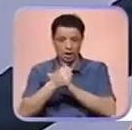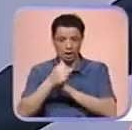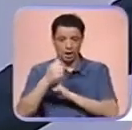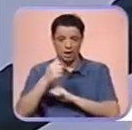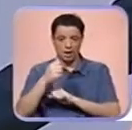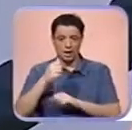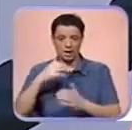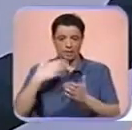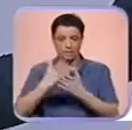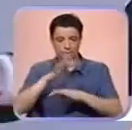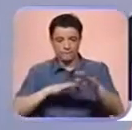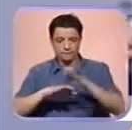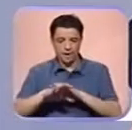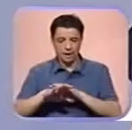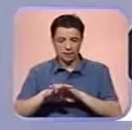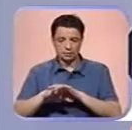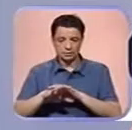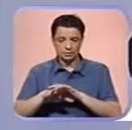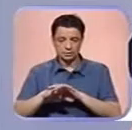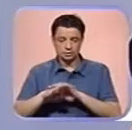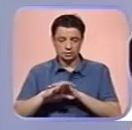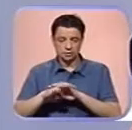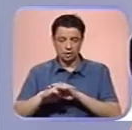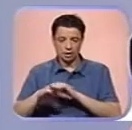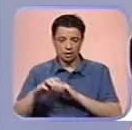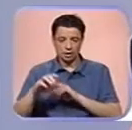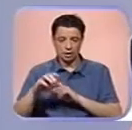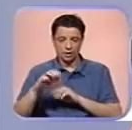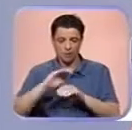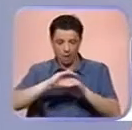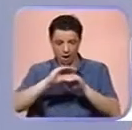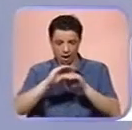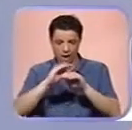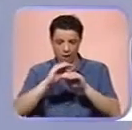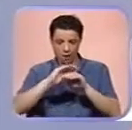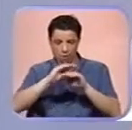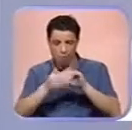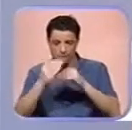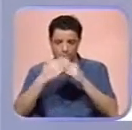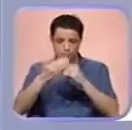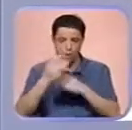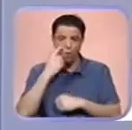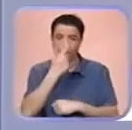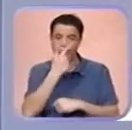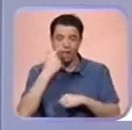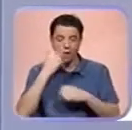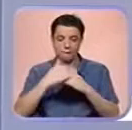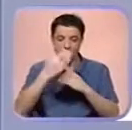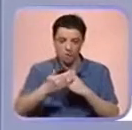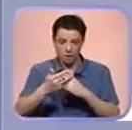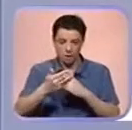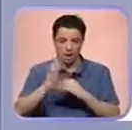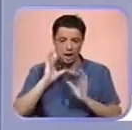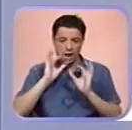e isso vai ser feito aplanando a curvatura exterior do globo ocular. Portanto,